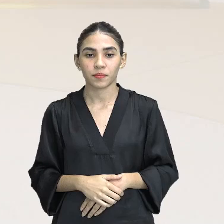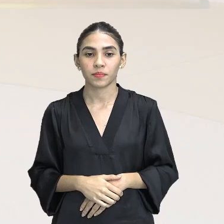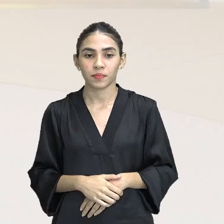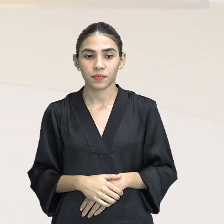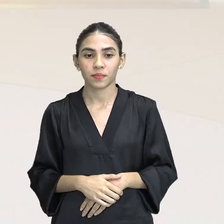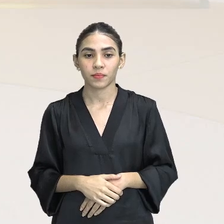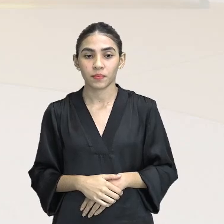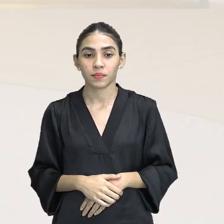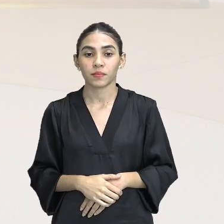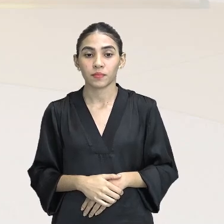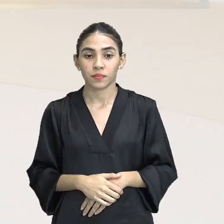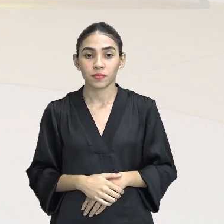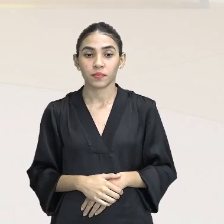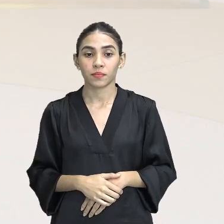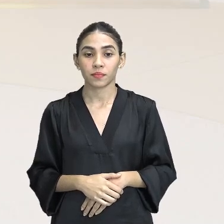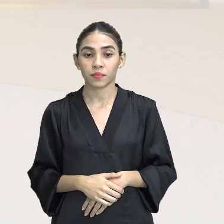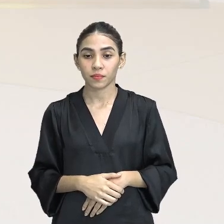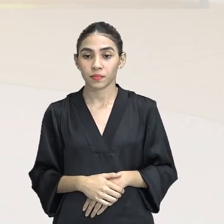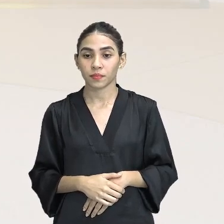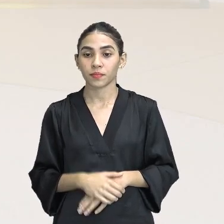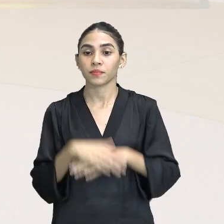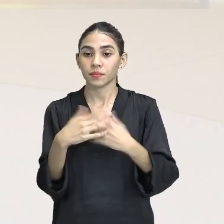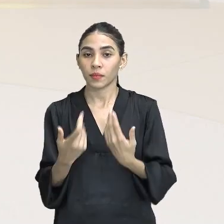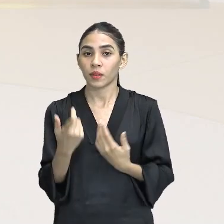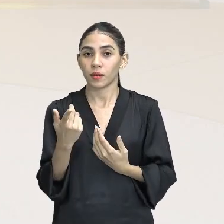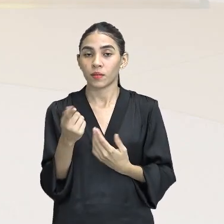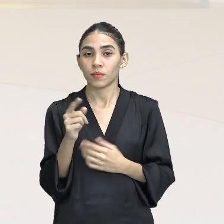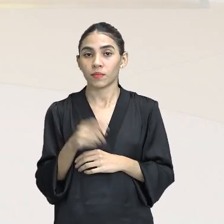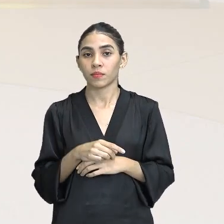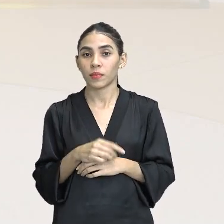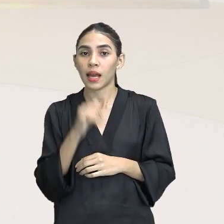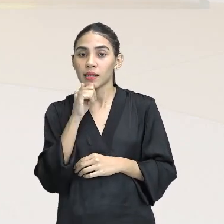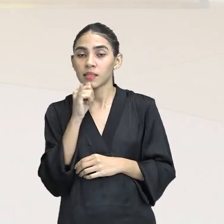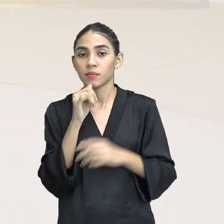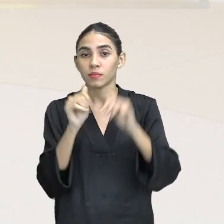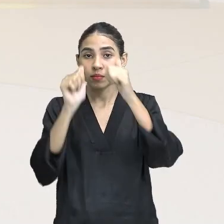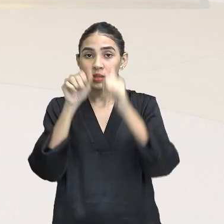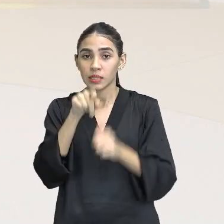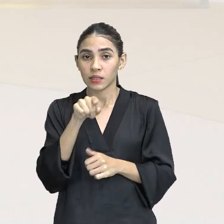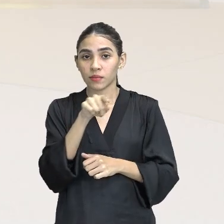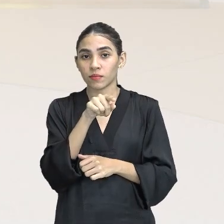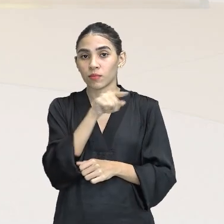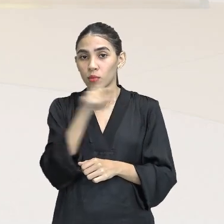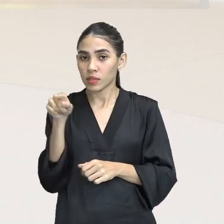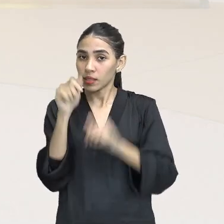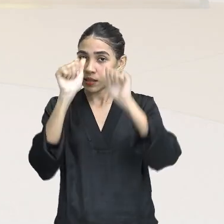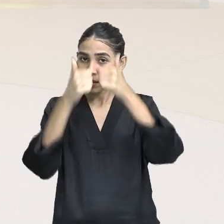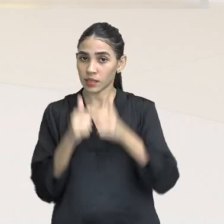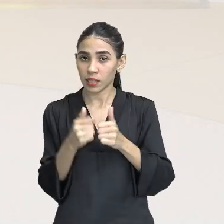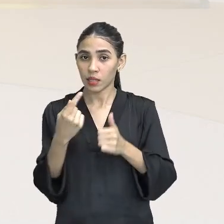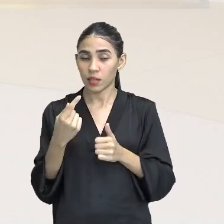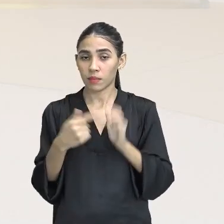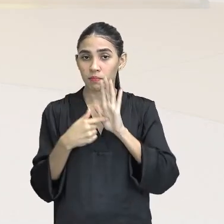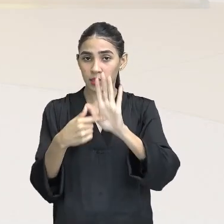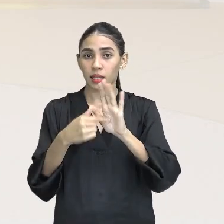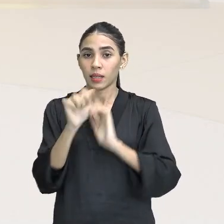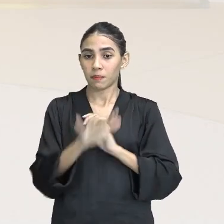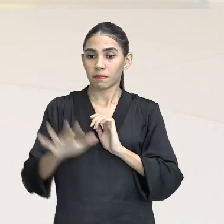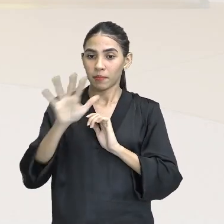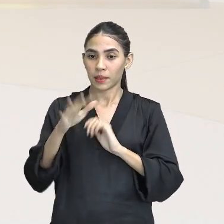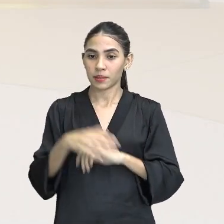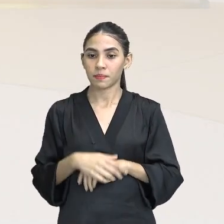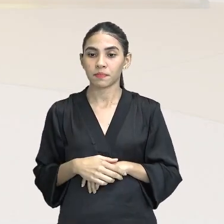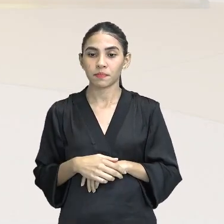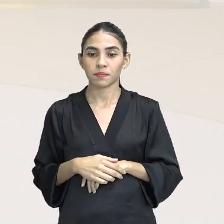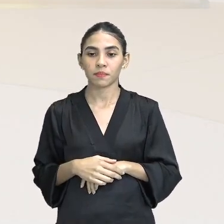Muito bom, então, gente. Olha só, então, a gente percebe, se vocês analisarem, nós vamos mostrar aqui uma imagem, né? Então,